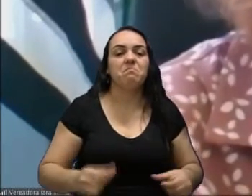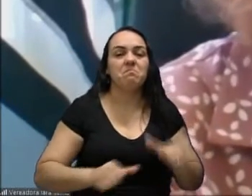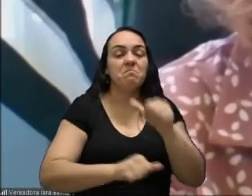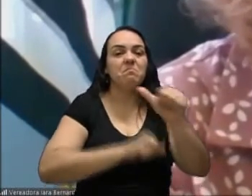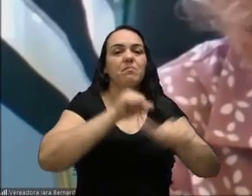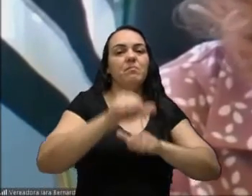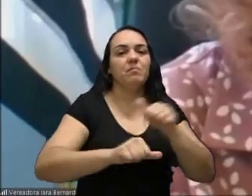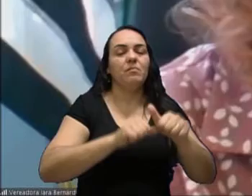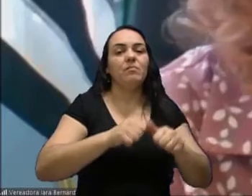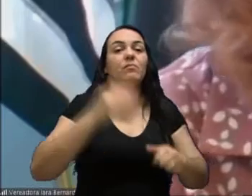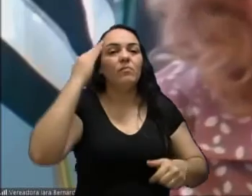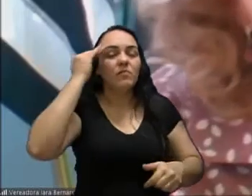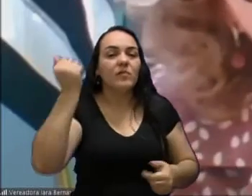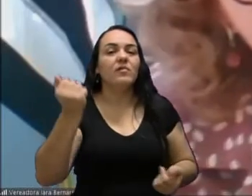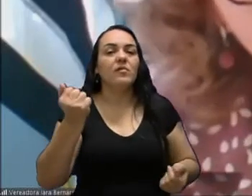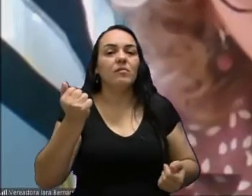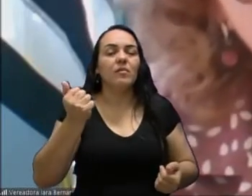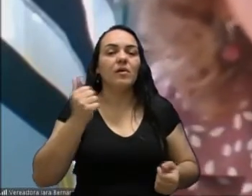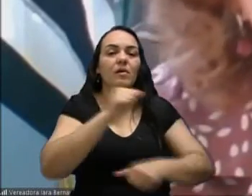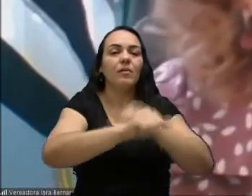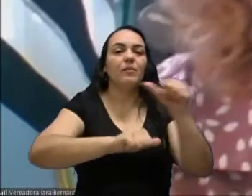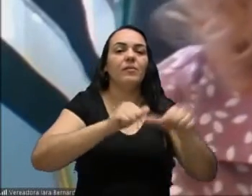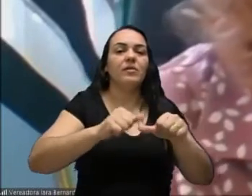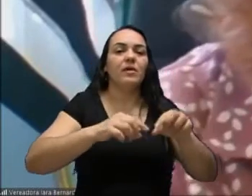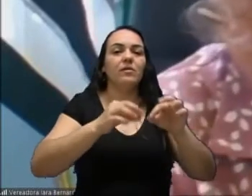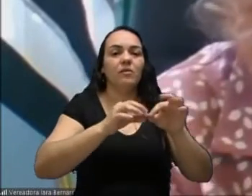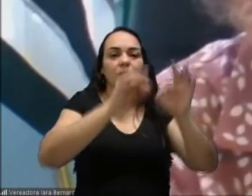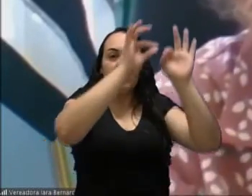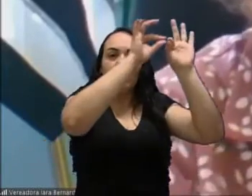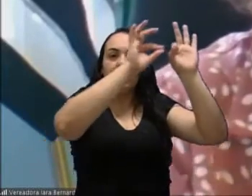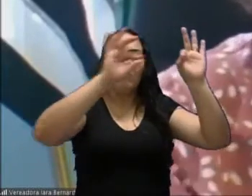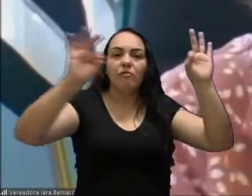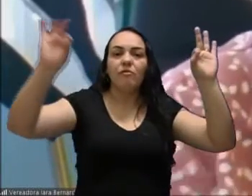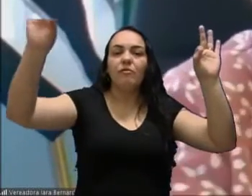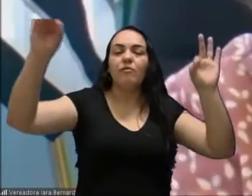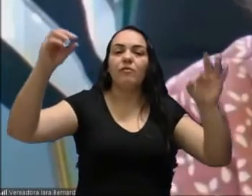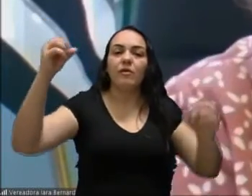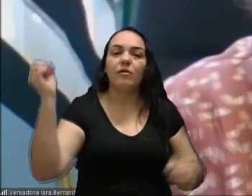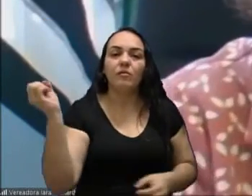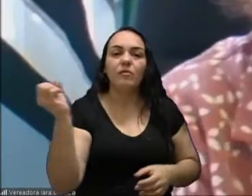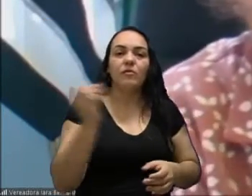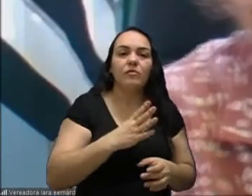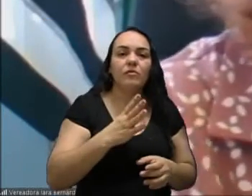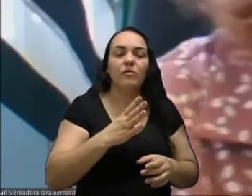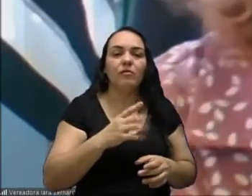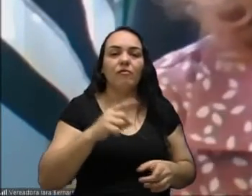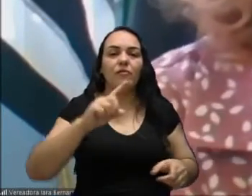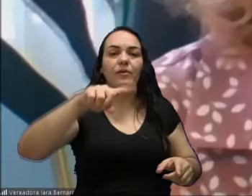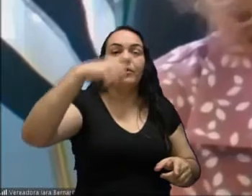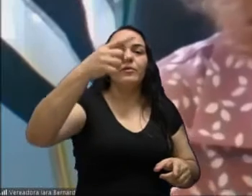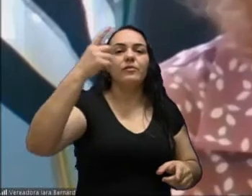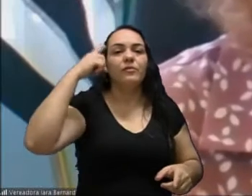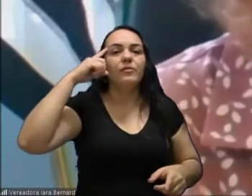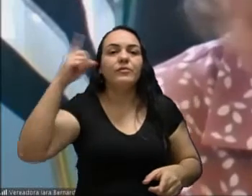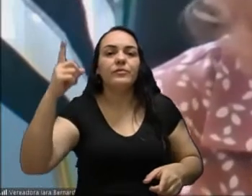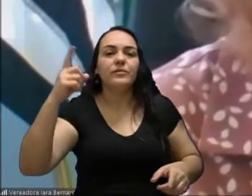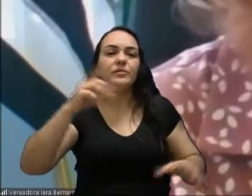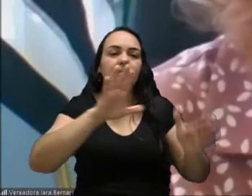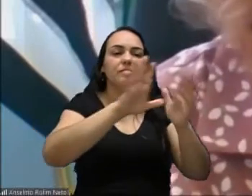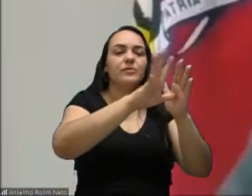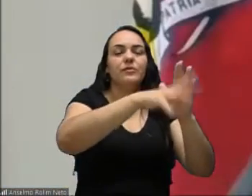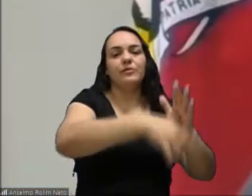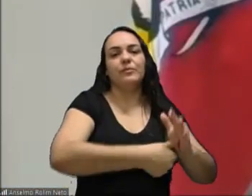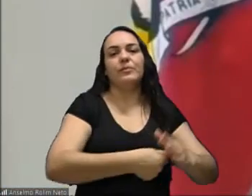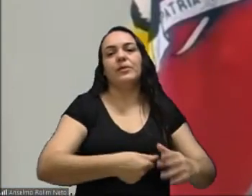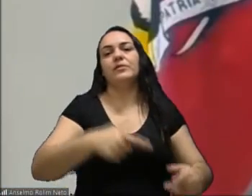as pessoas já sabiam no bairro e no outro dia furtaram estavam aguardando só a troca da fiação elétrica e no dia